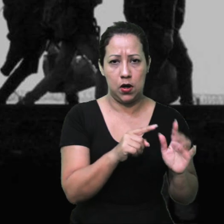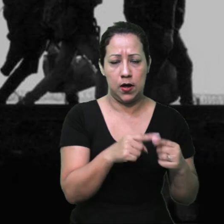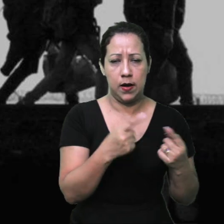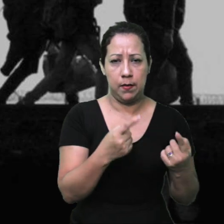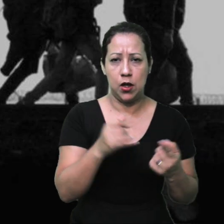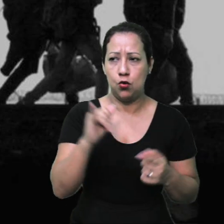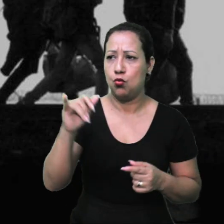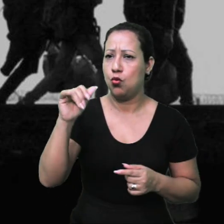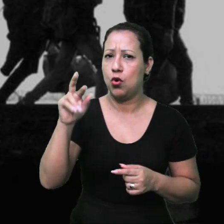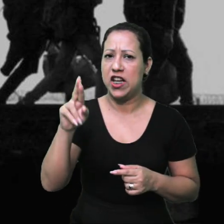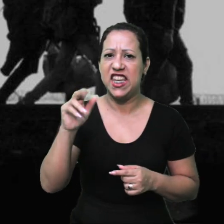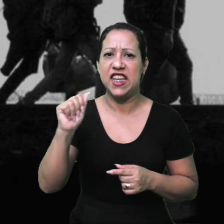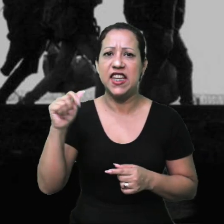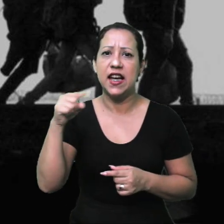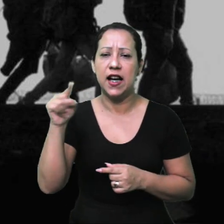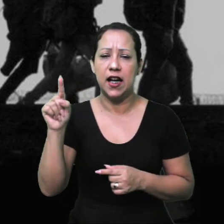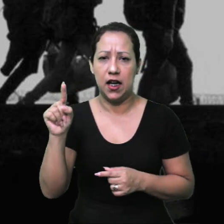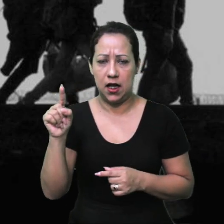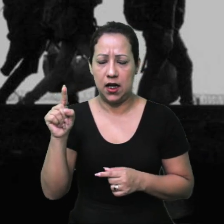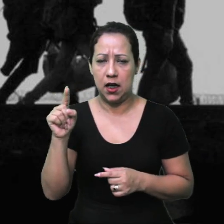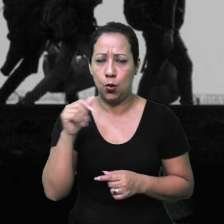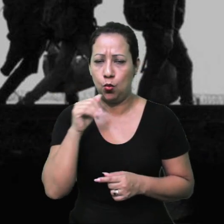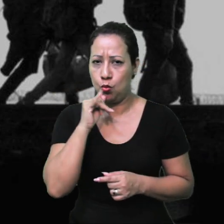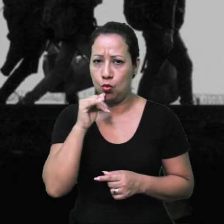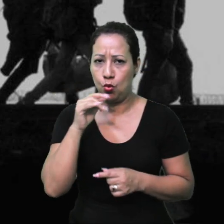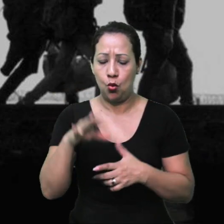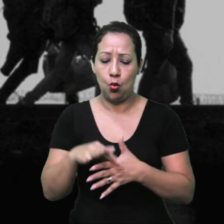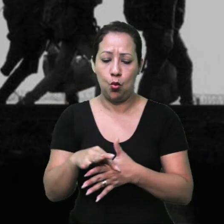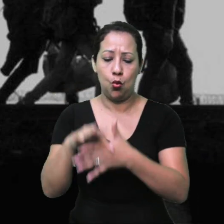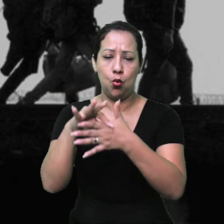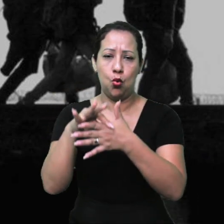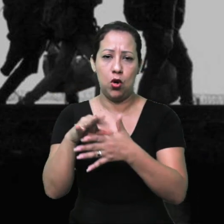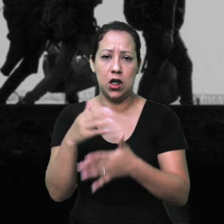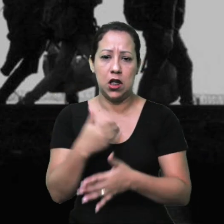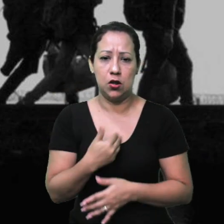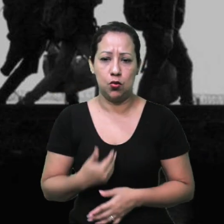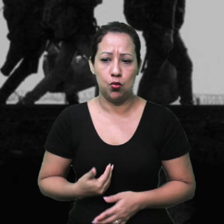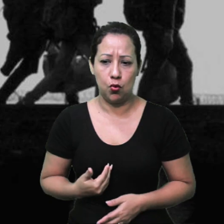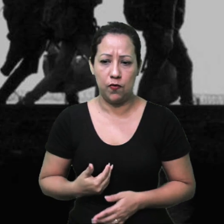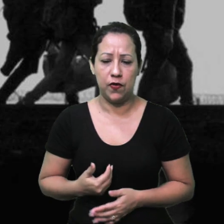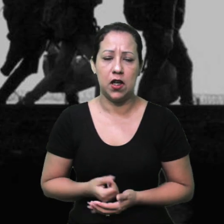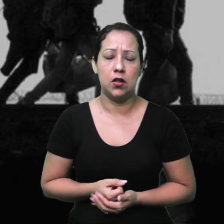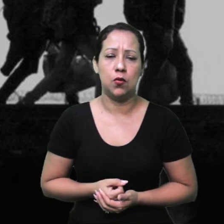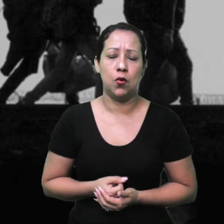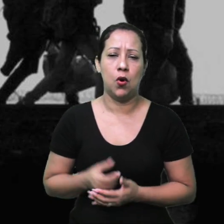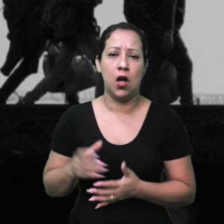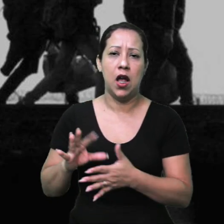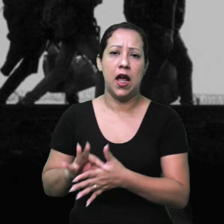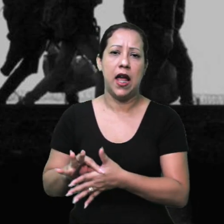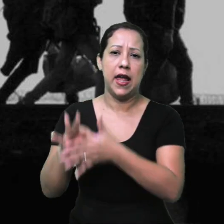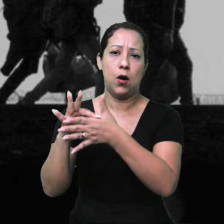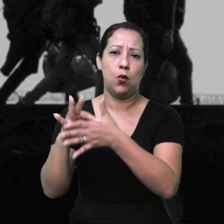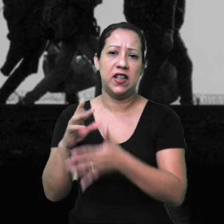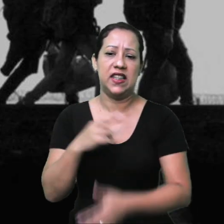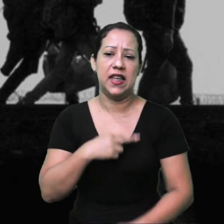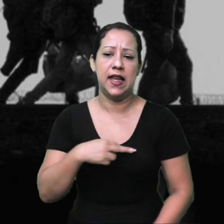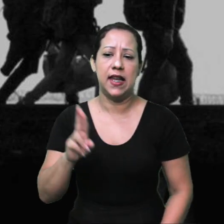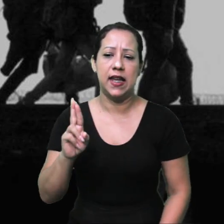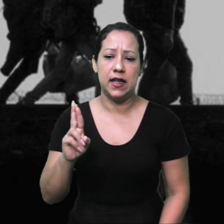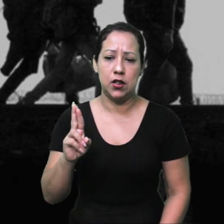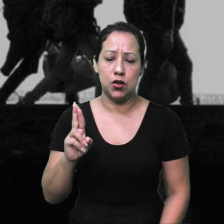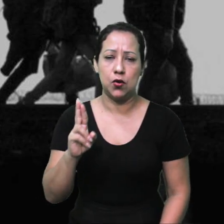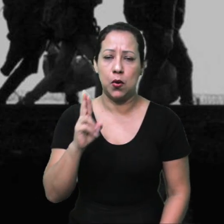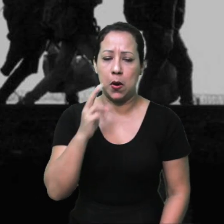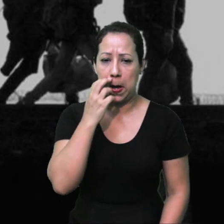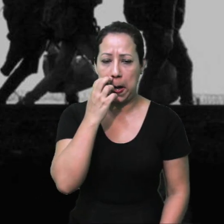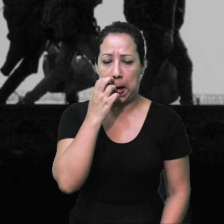no Irã, por exemplo, o líder do governo é o Shah, é um líder religioso e ele